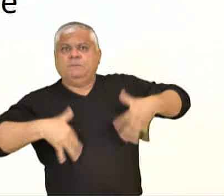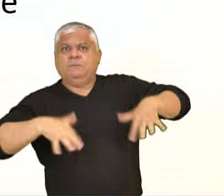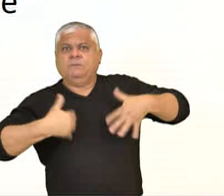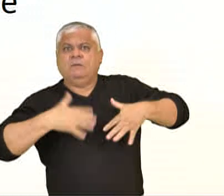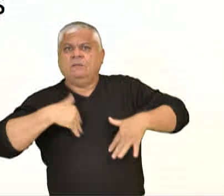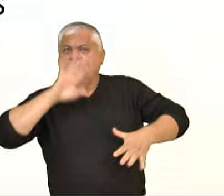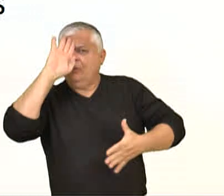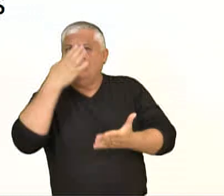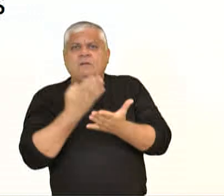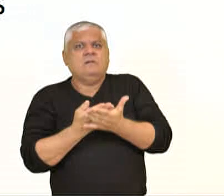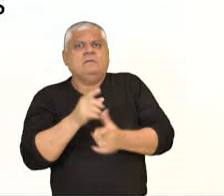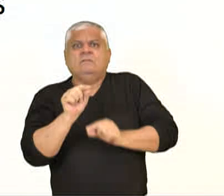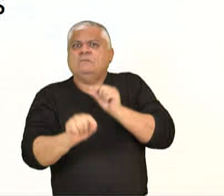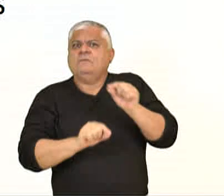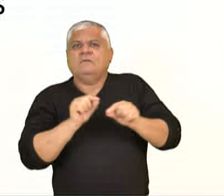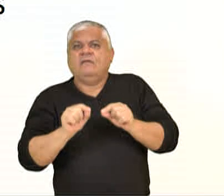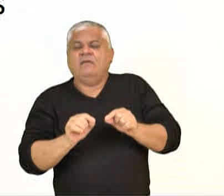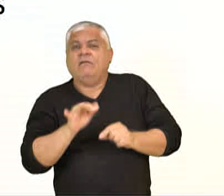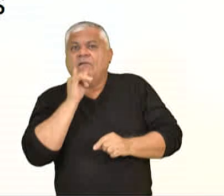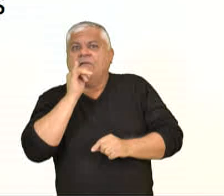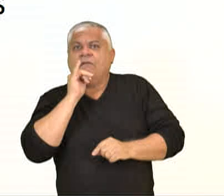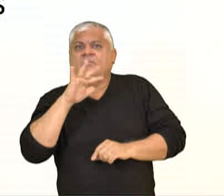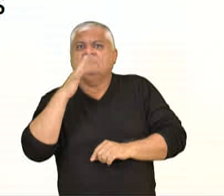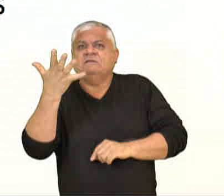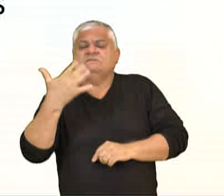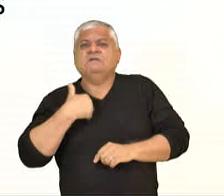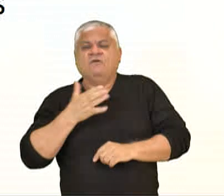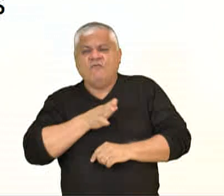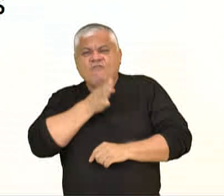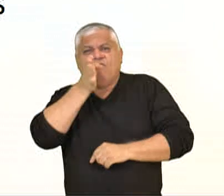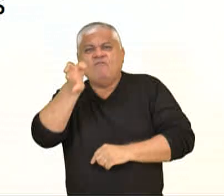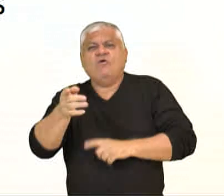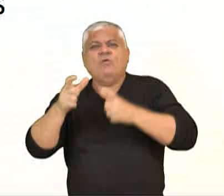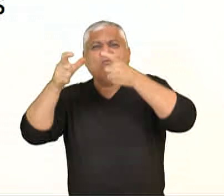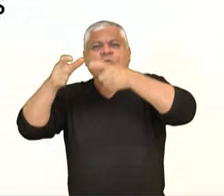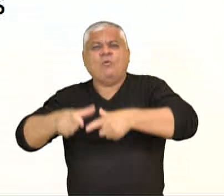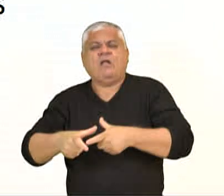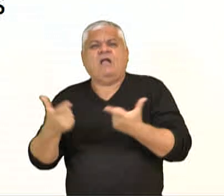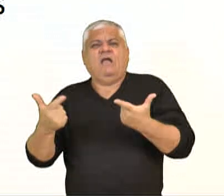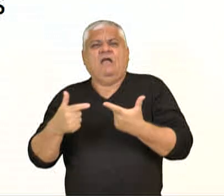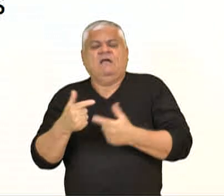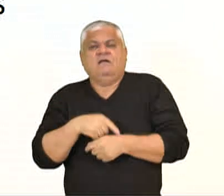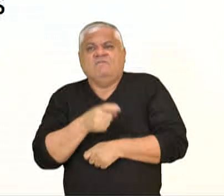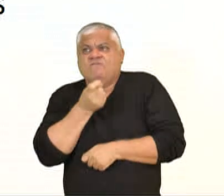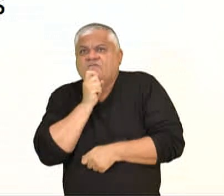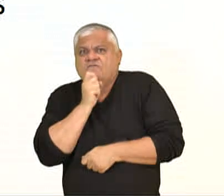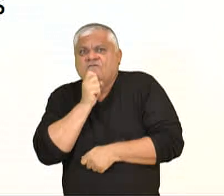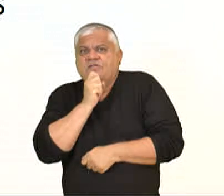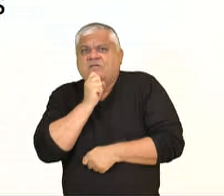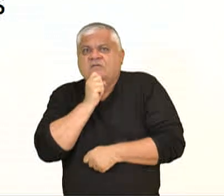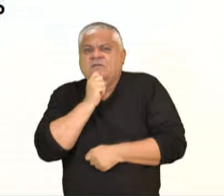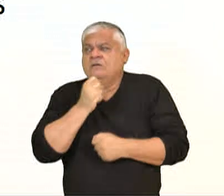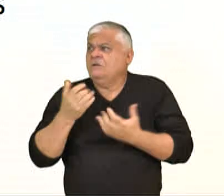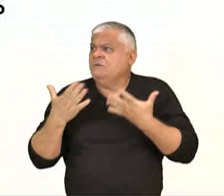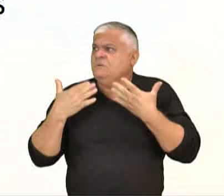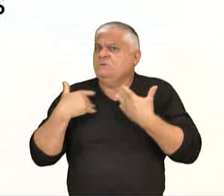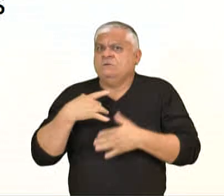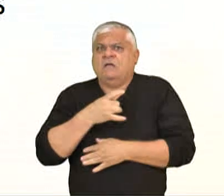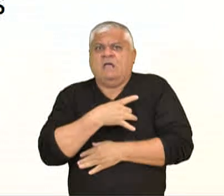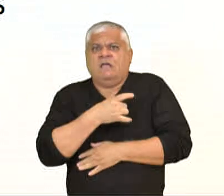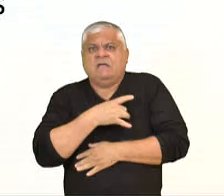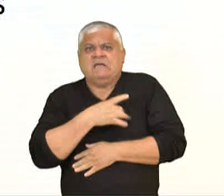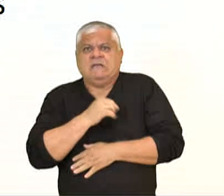crer e foi para o decúbito dorsal por dores, frios, calores, quiçá